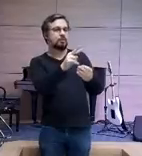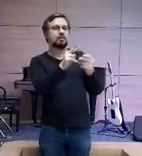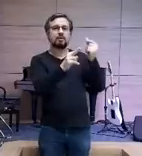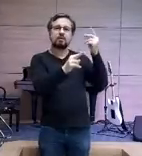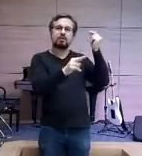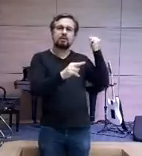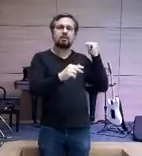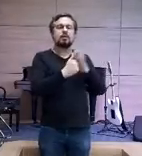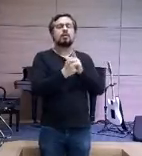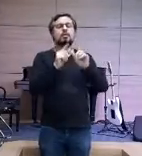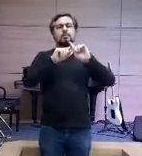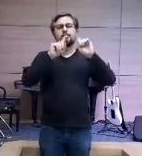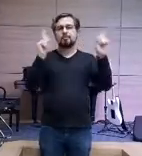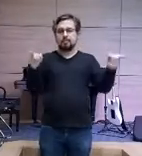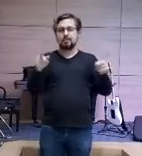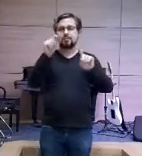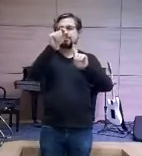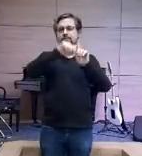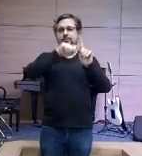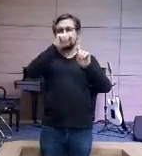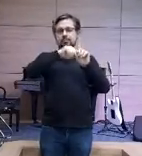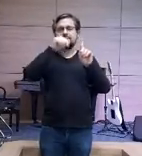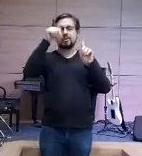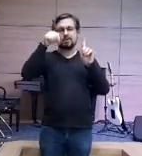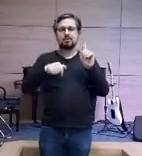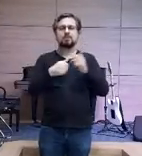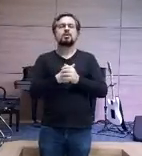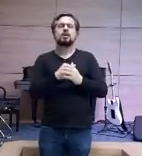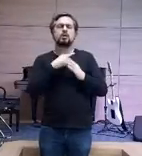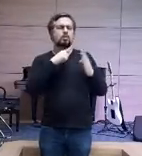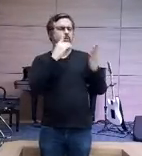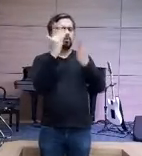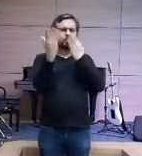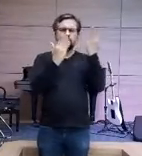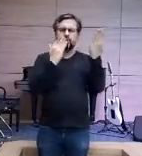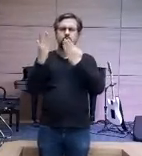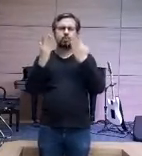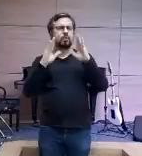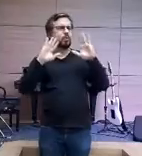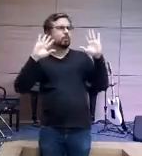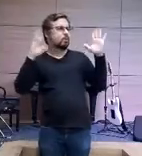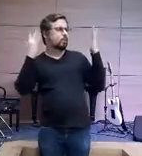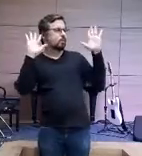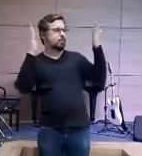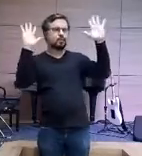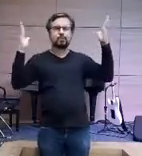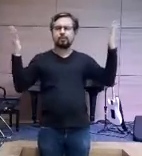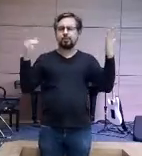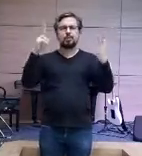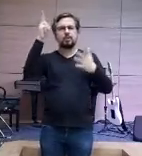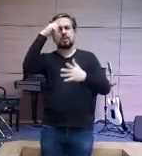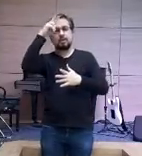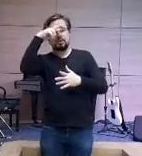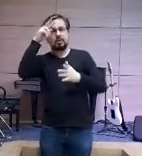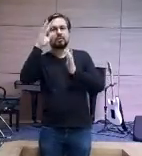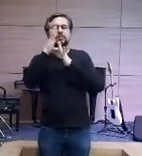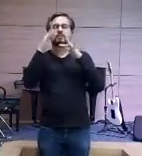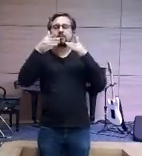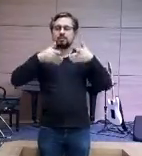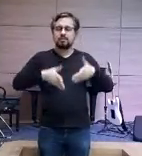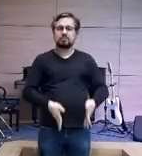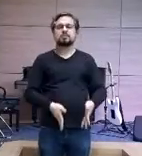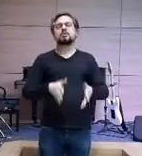mas chegamos ao mês de dezembro onde tem corais cantando onde tem peças que relembram o